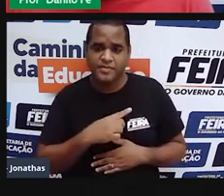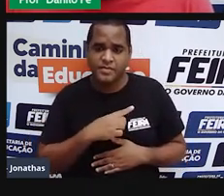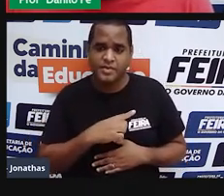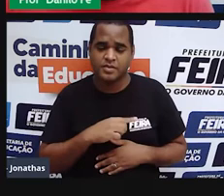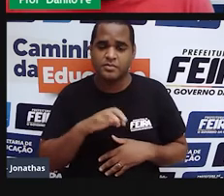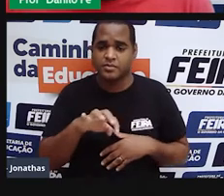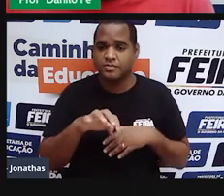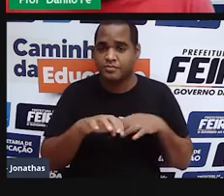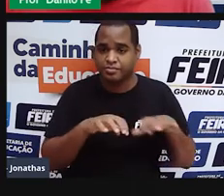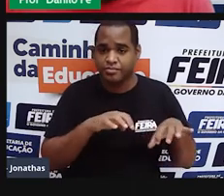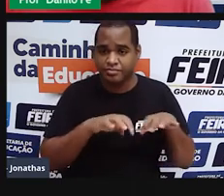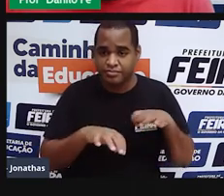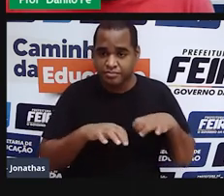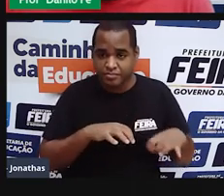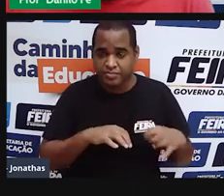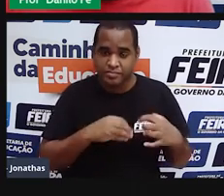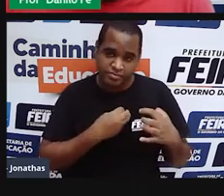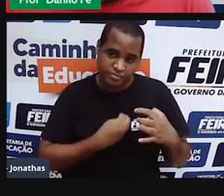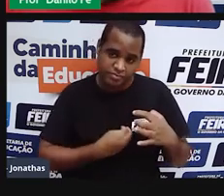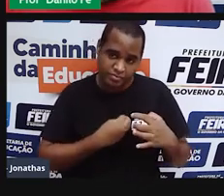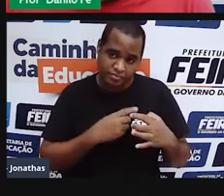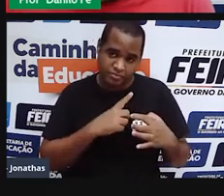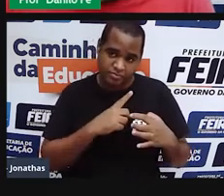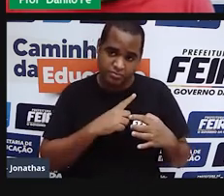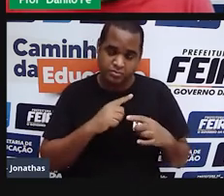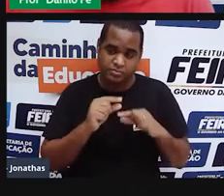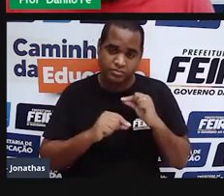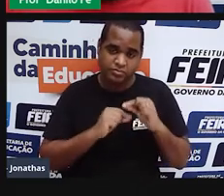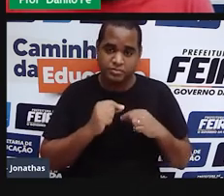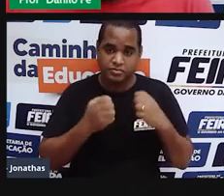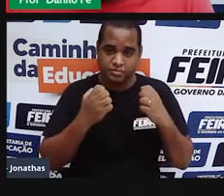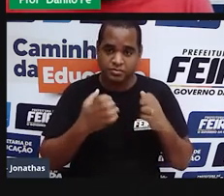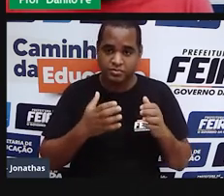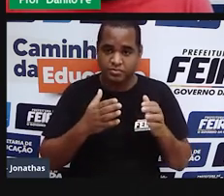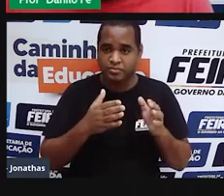O que procura aqui no espinho mano